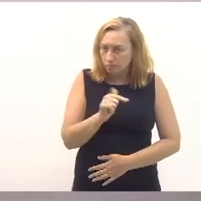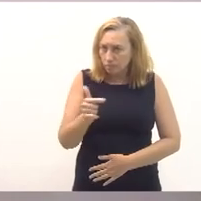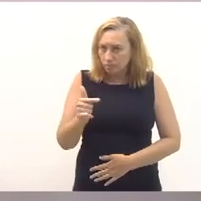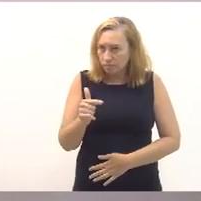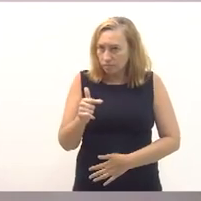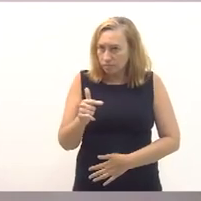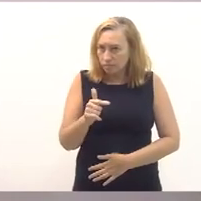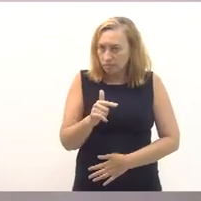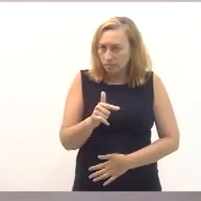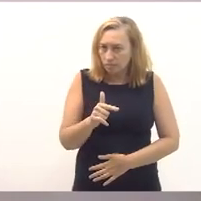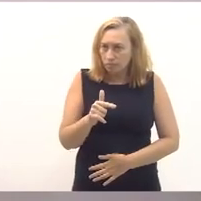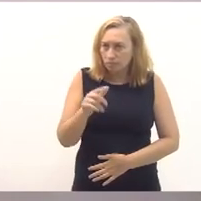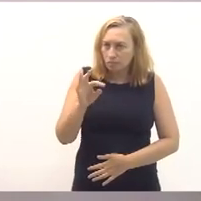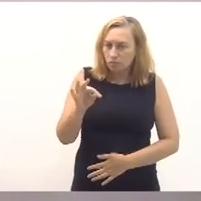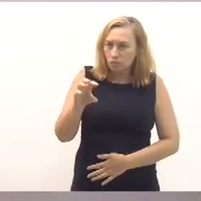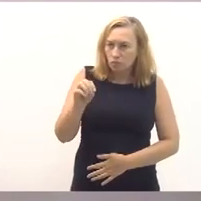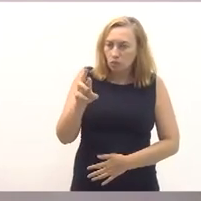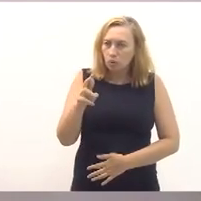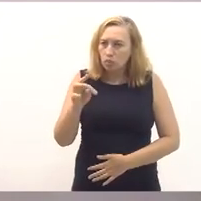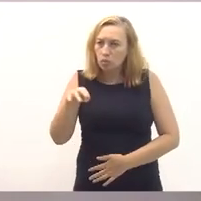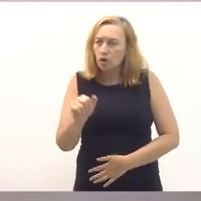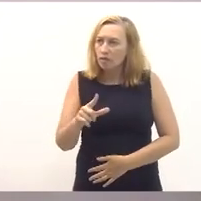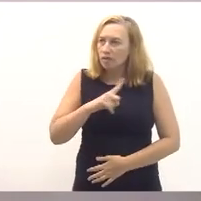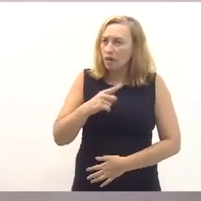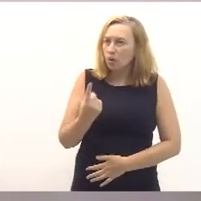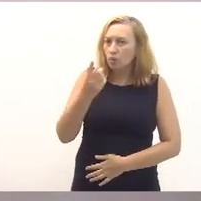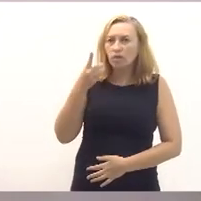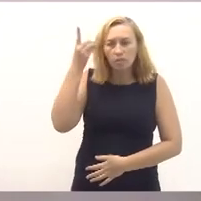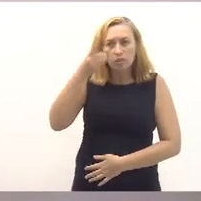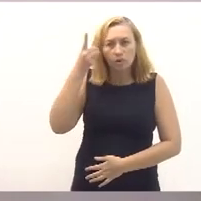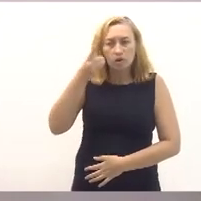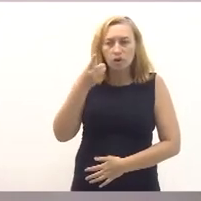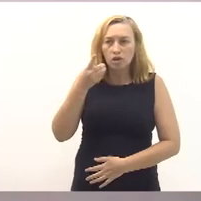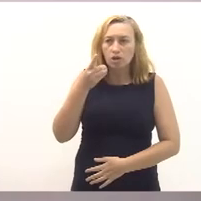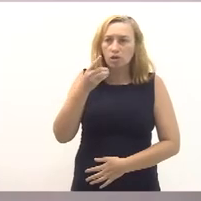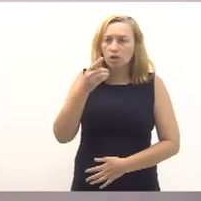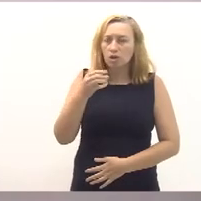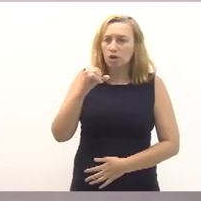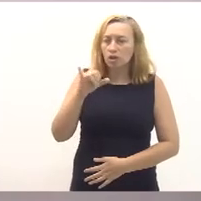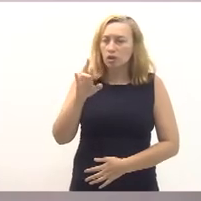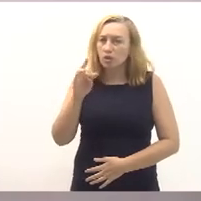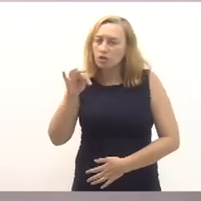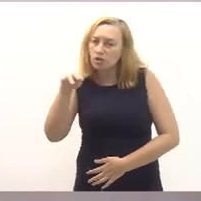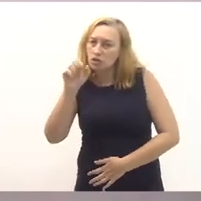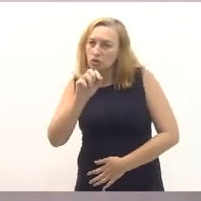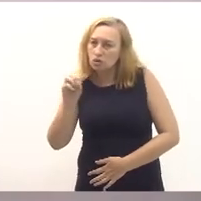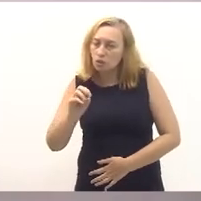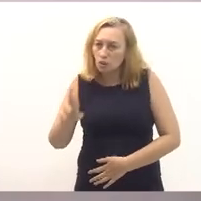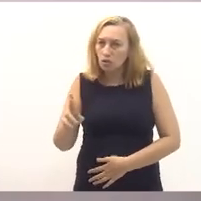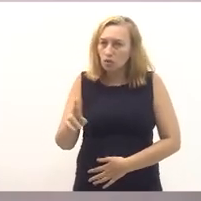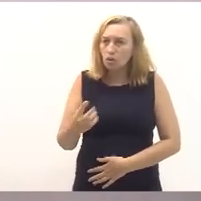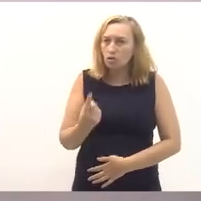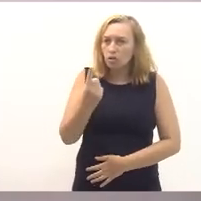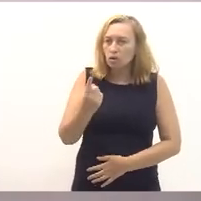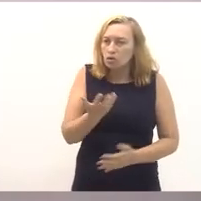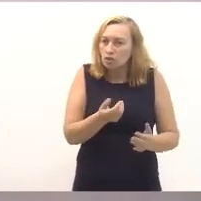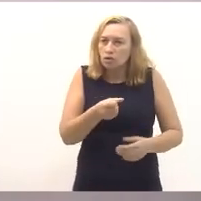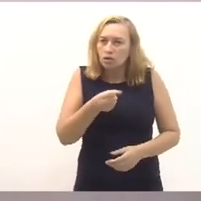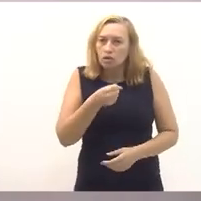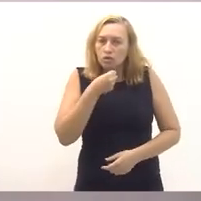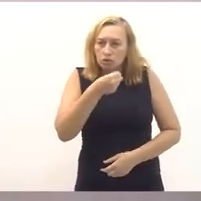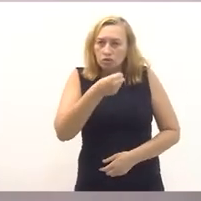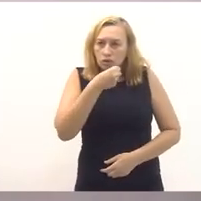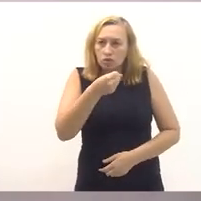tortura o pior tem um deputado que é ironizou uma jornalista que foi torturada grávida